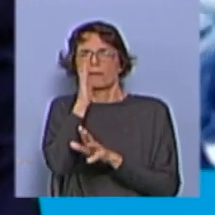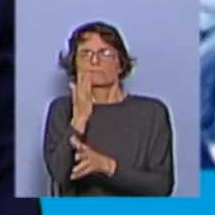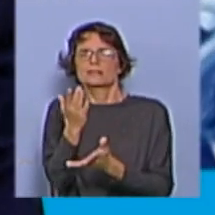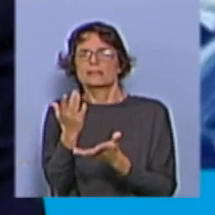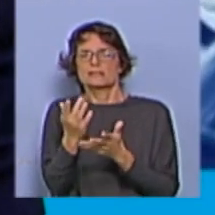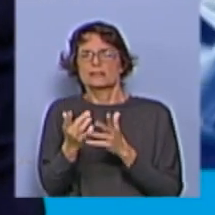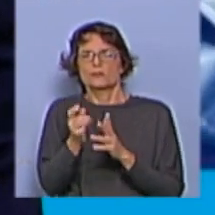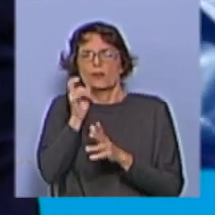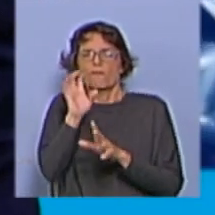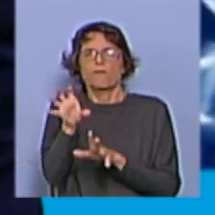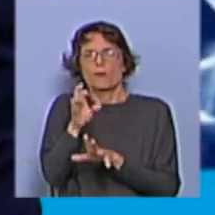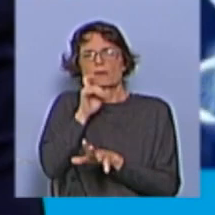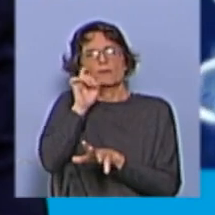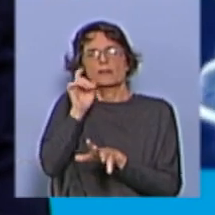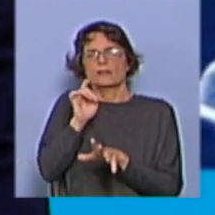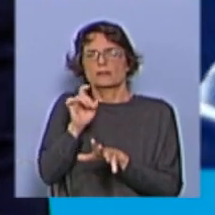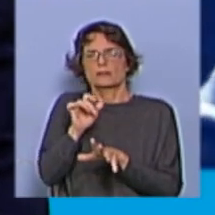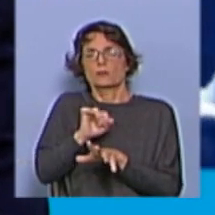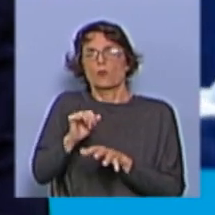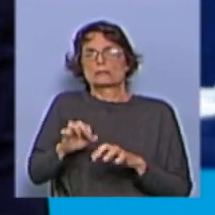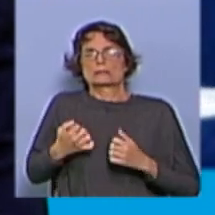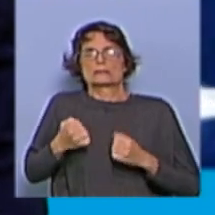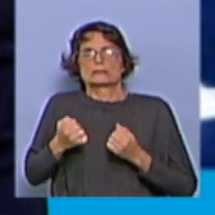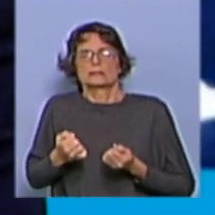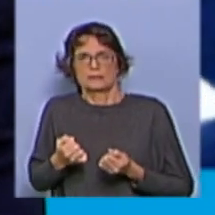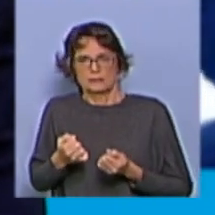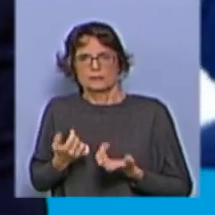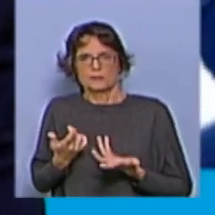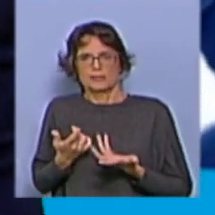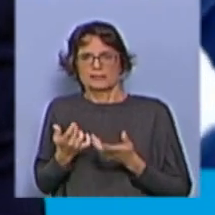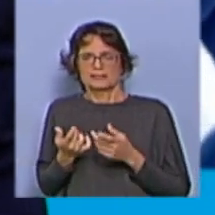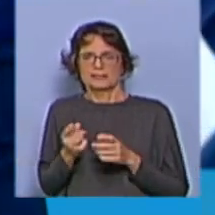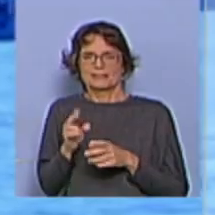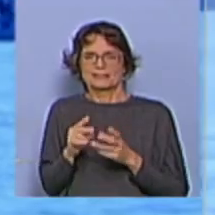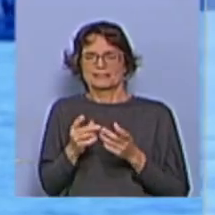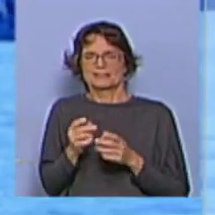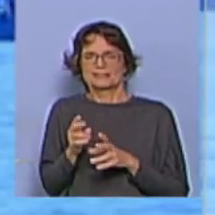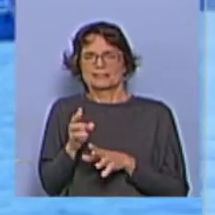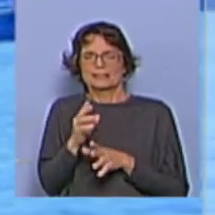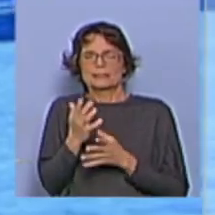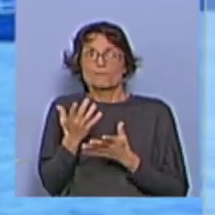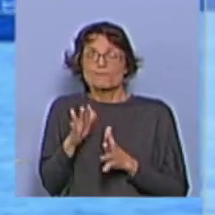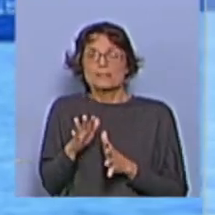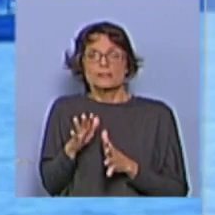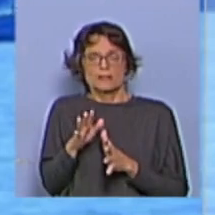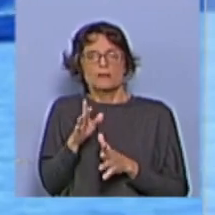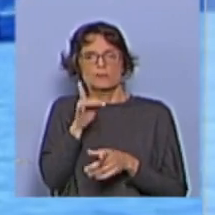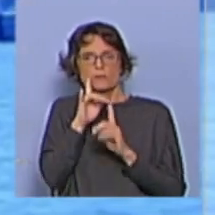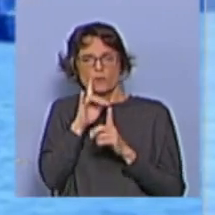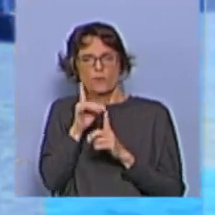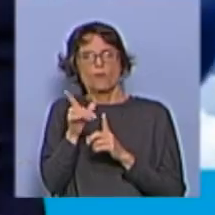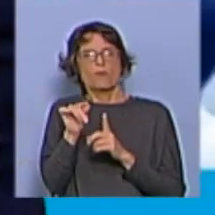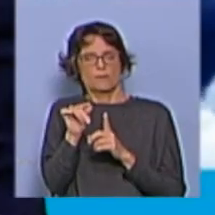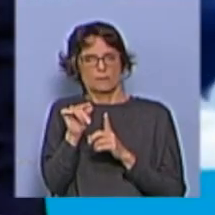stress, é um entretenimento, é apenas ser cómico, não é verdade? Mas o certo é que o humor depois,